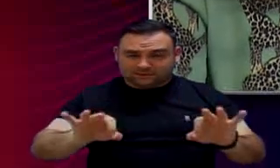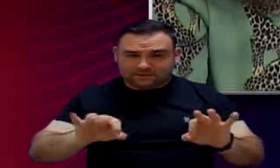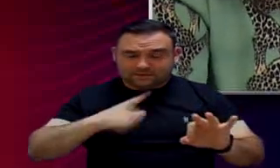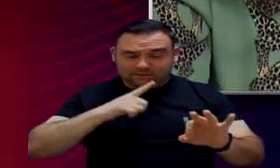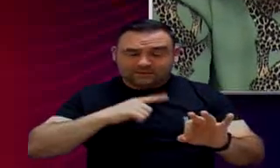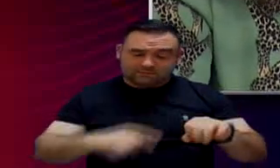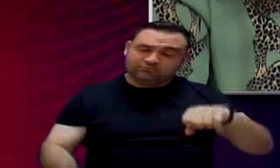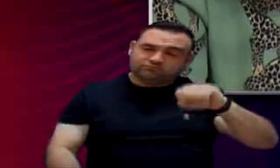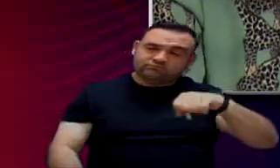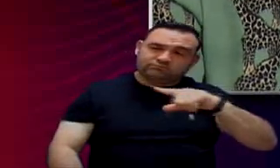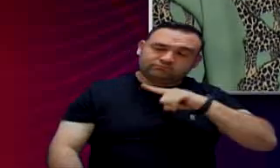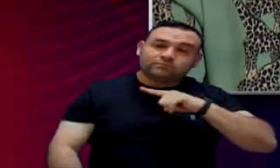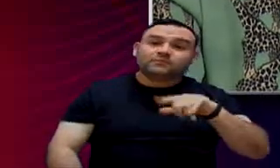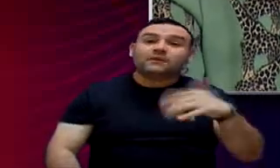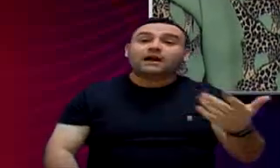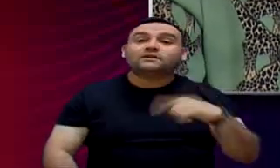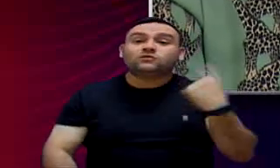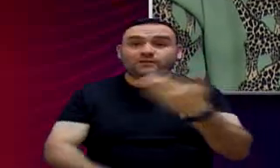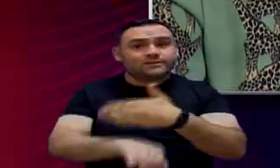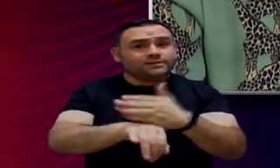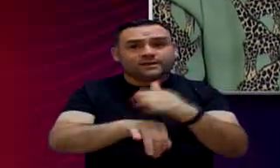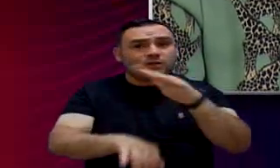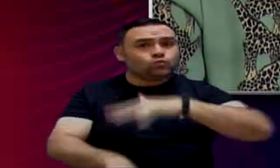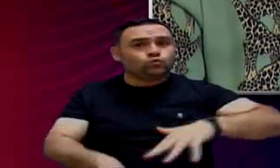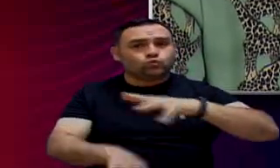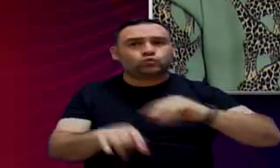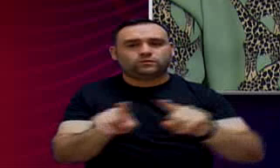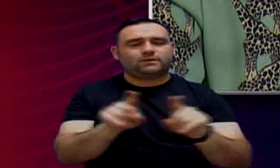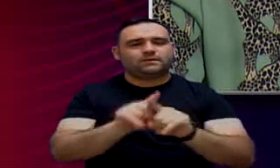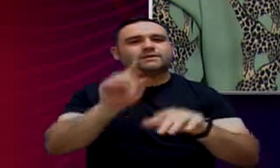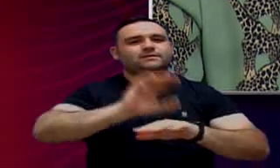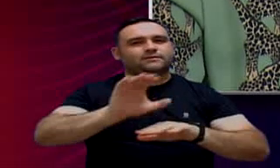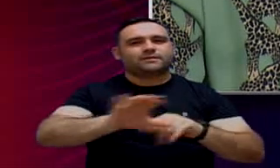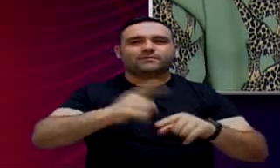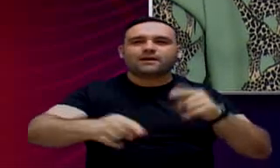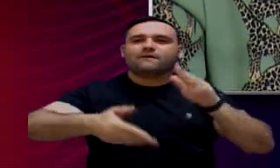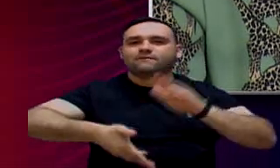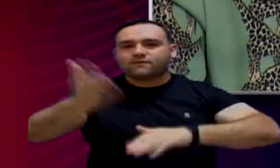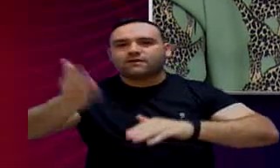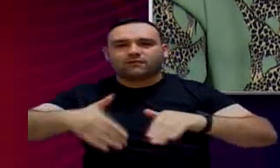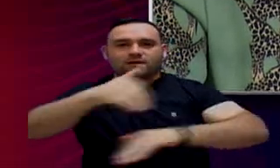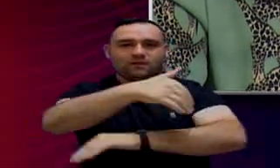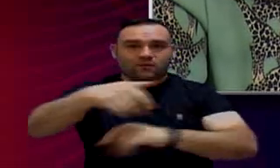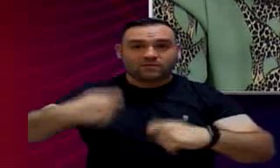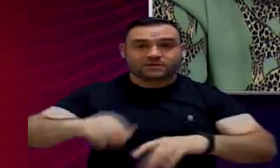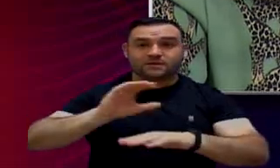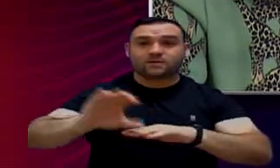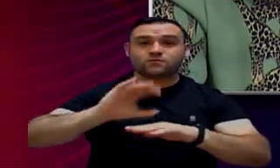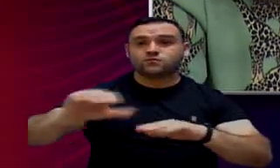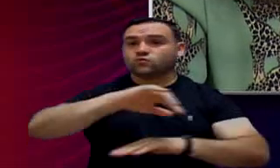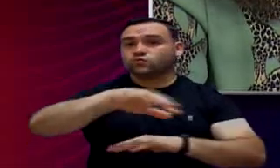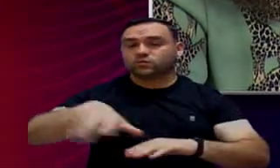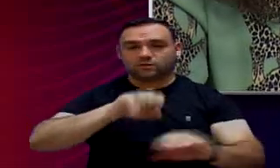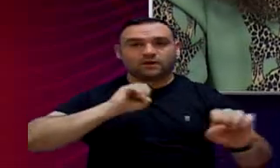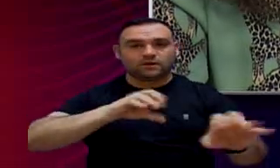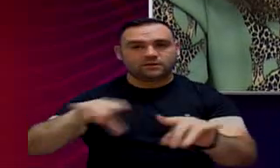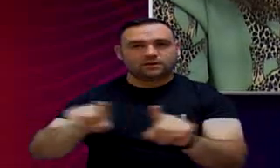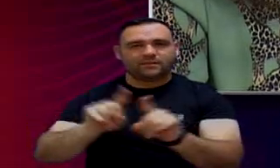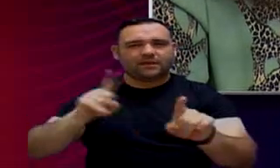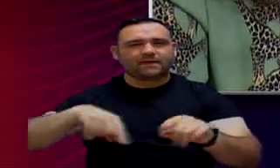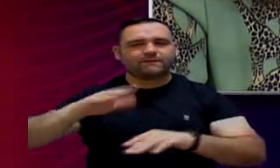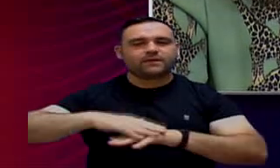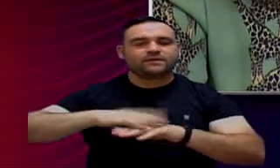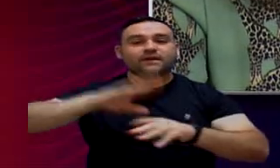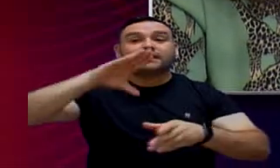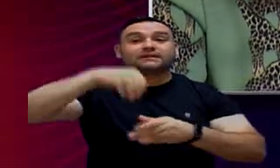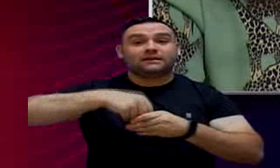sim e daí nós vamos treinar todos eles né vereadora para poder sair para rua a gente tem que dar informação para todos eles mas a gente faria isso